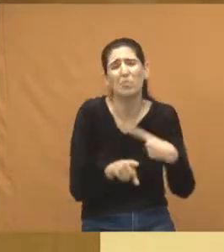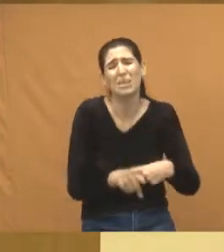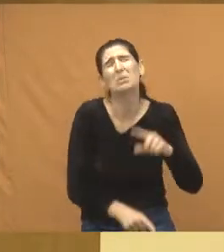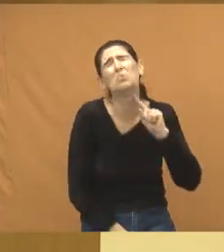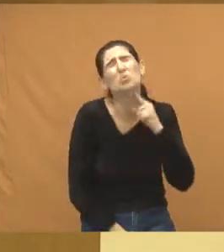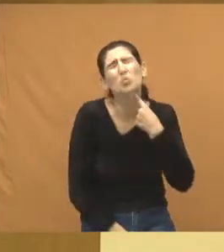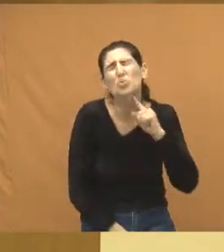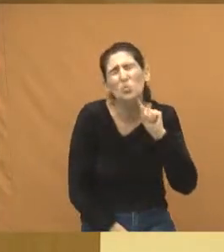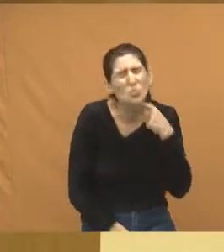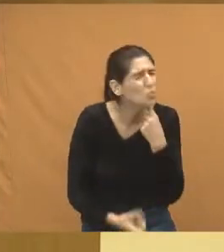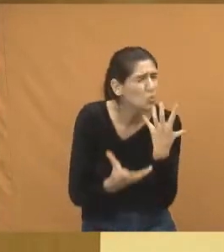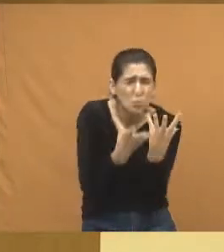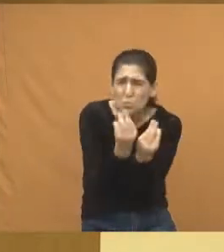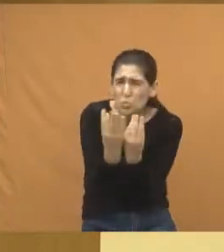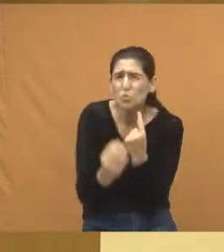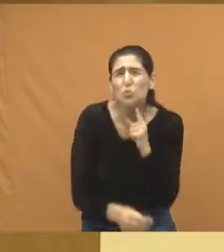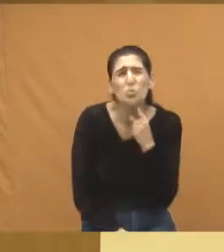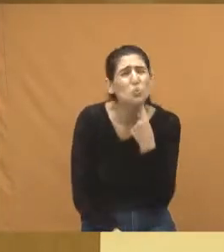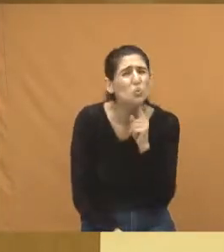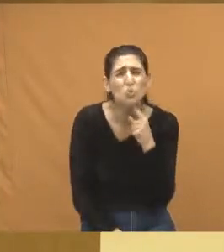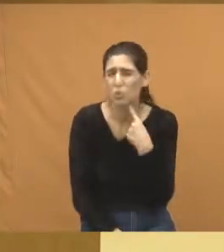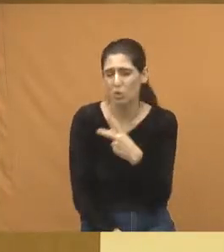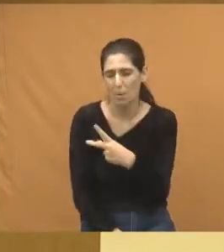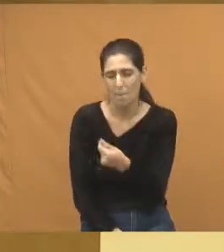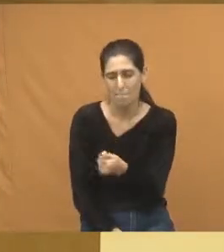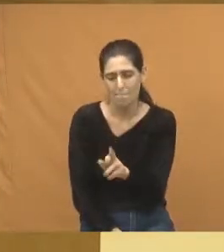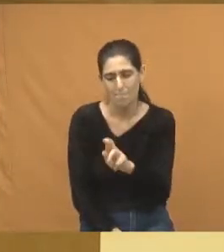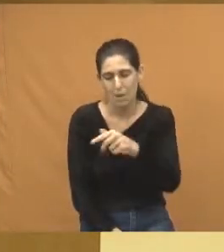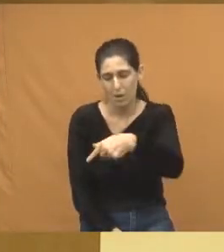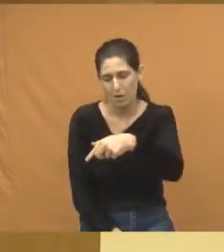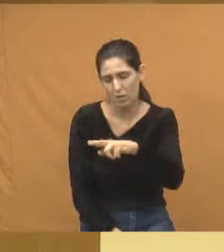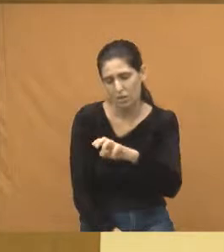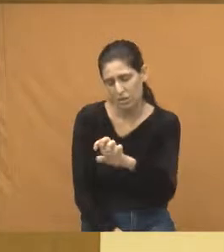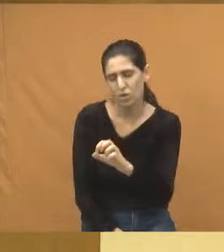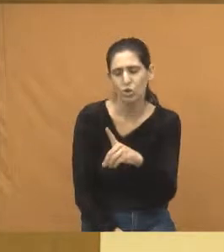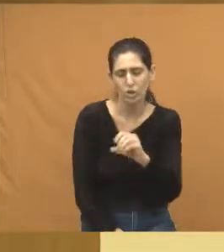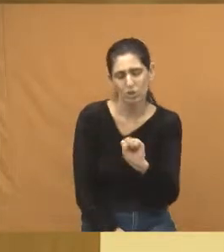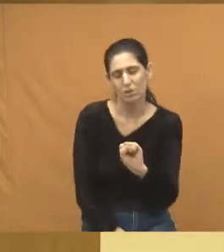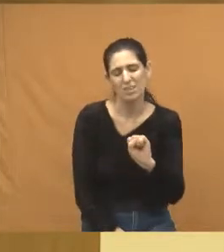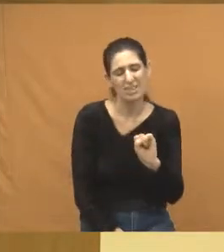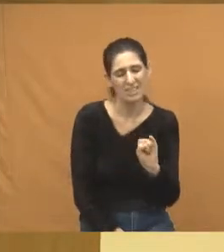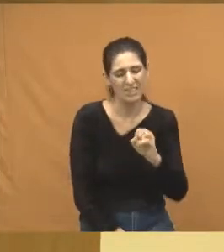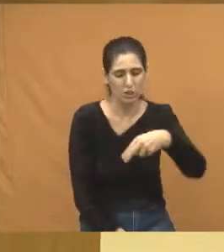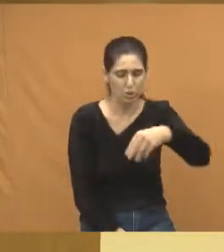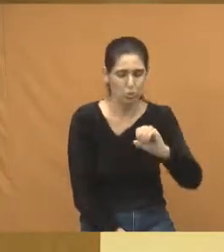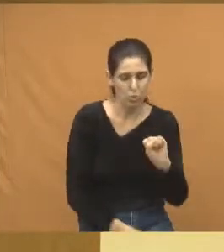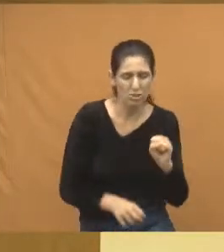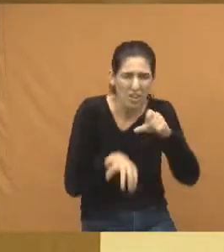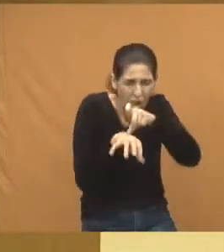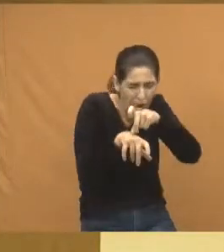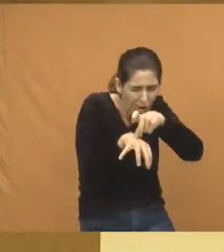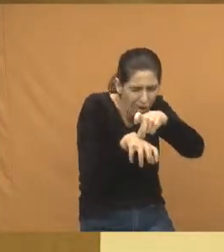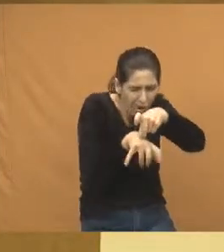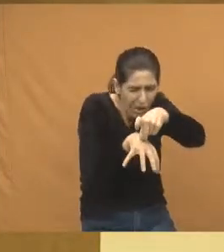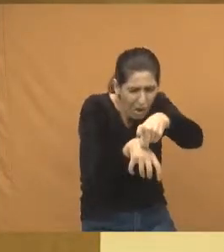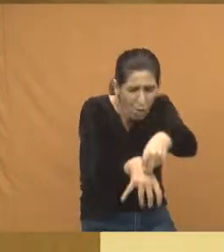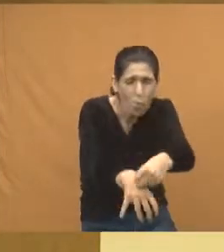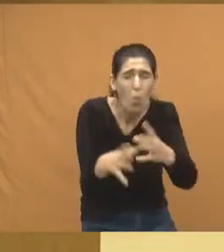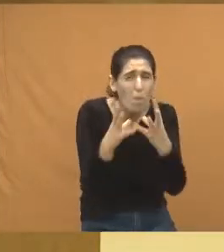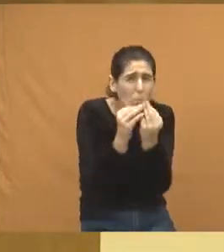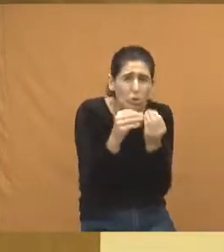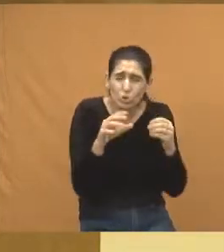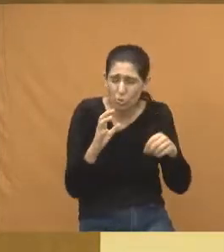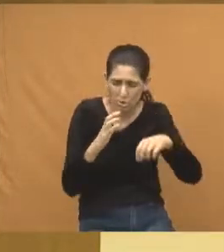atenção especial devido a tantos casos de aparecimento de escorpiões dentro das residências das pessoas. Eles não